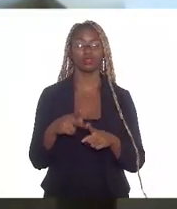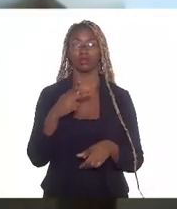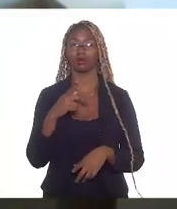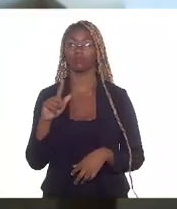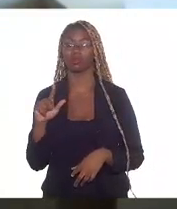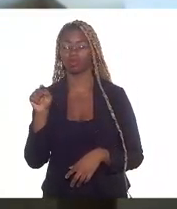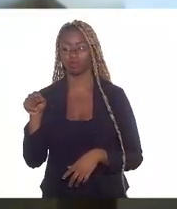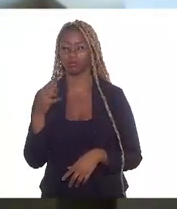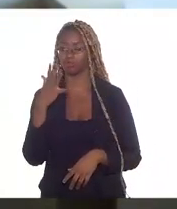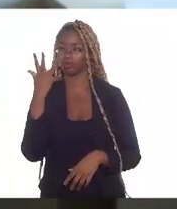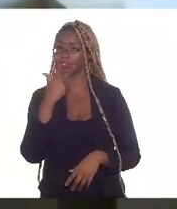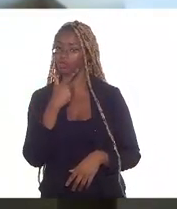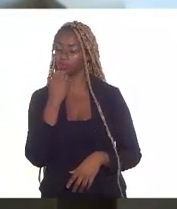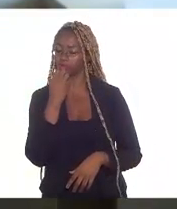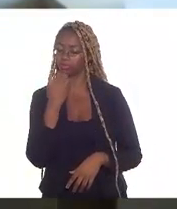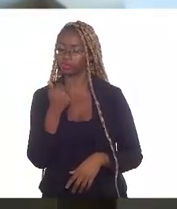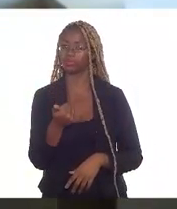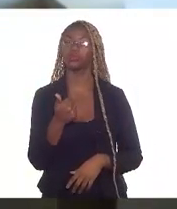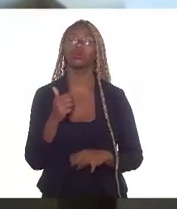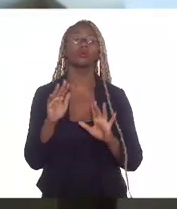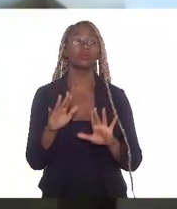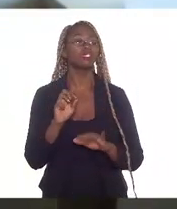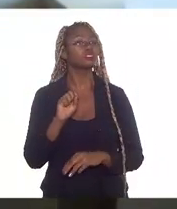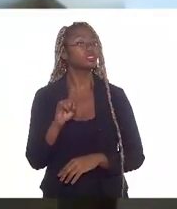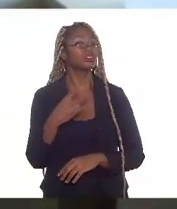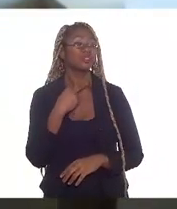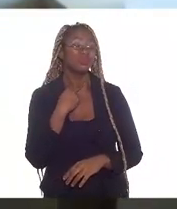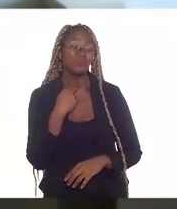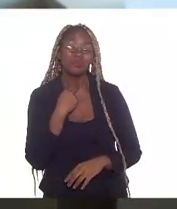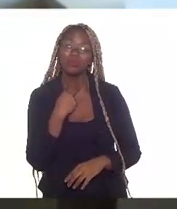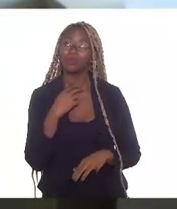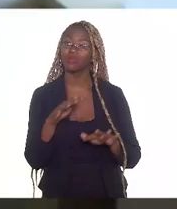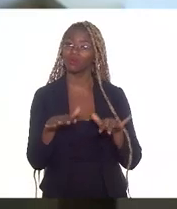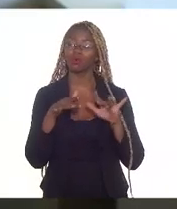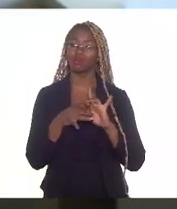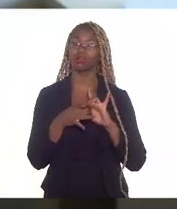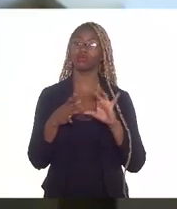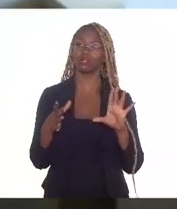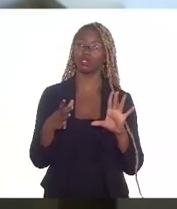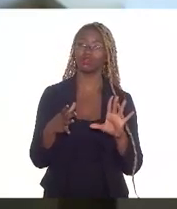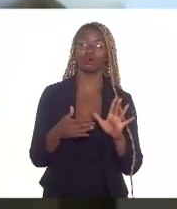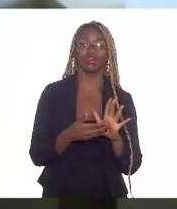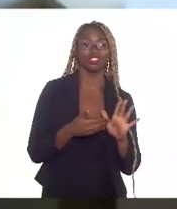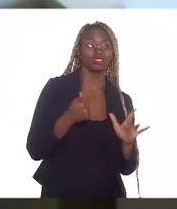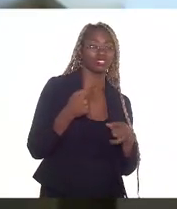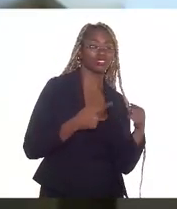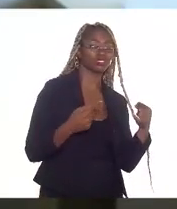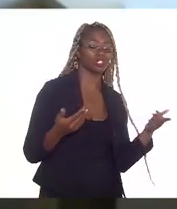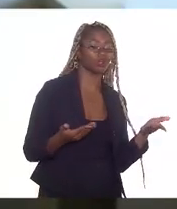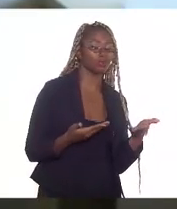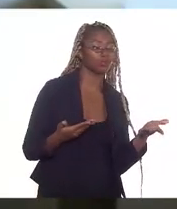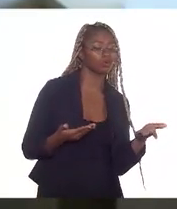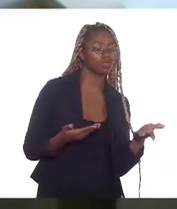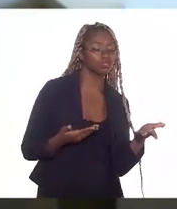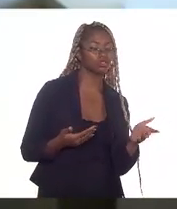Né? Se não puder fazer audiência pública, o projeto sai de pauta hoje. Essa é que é a